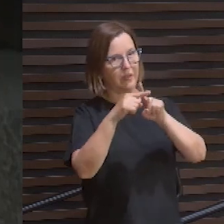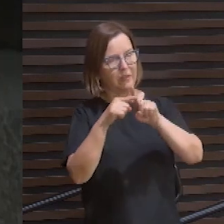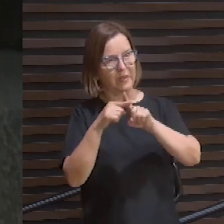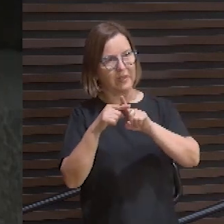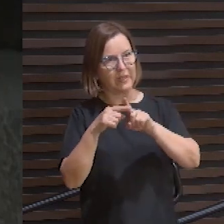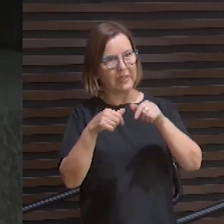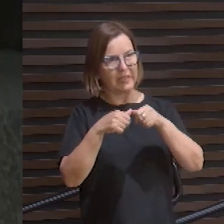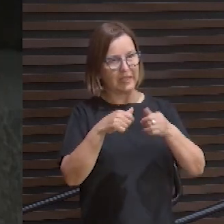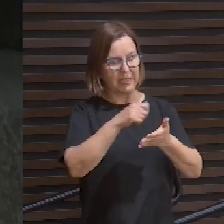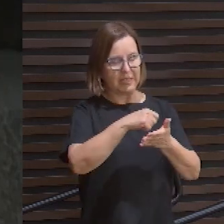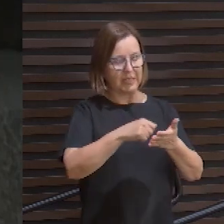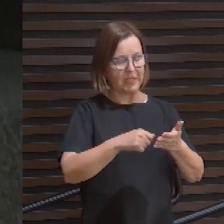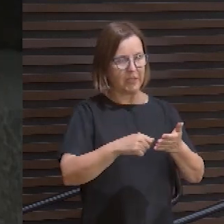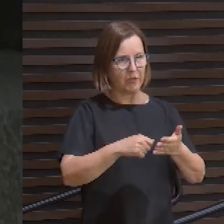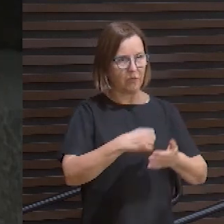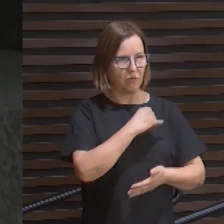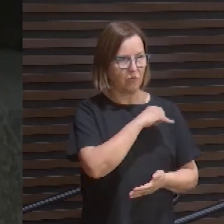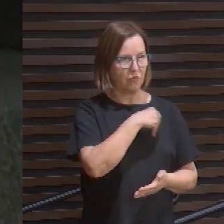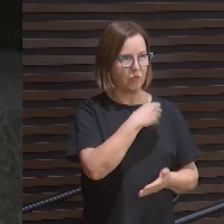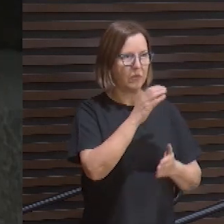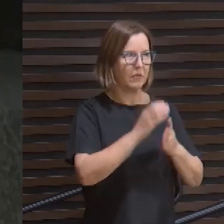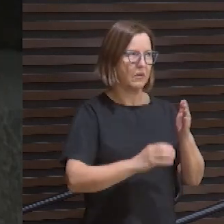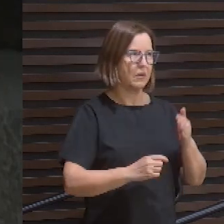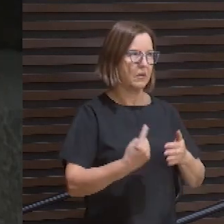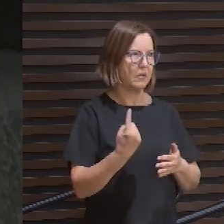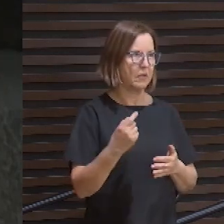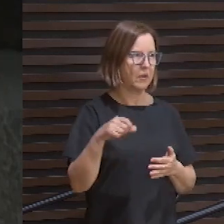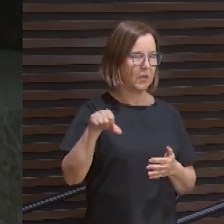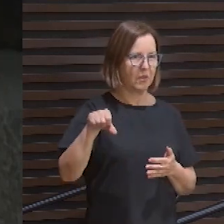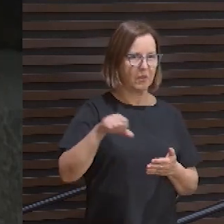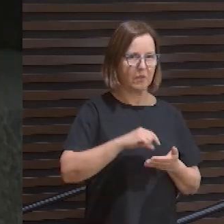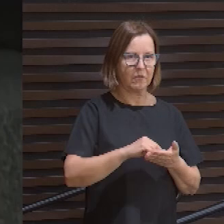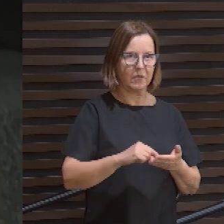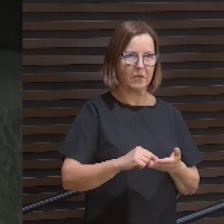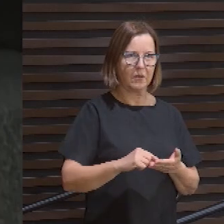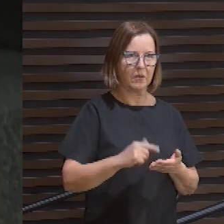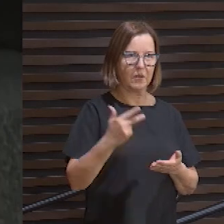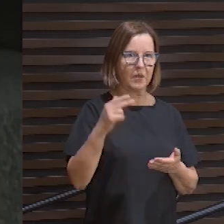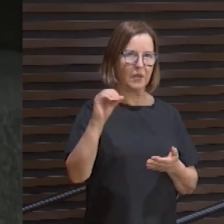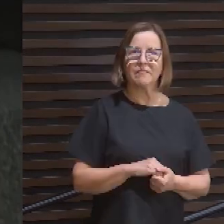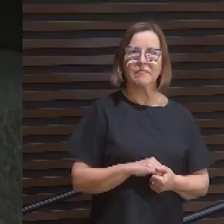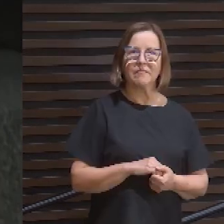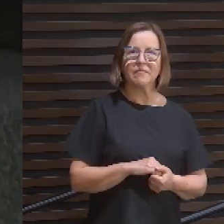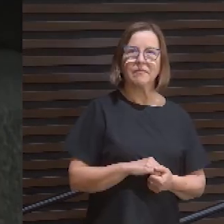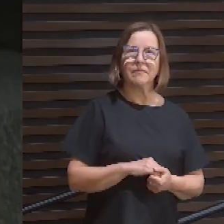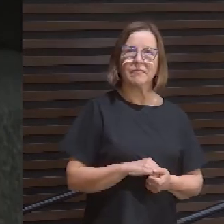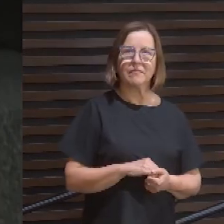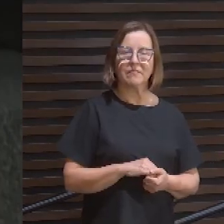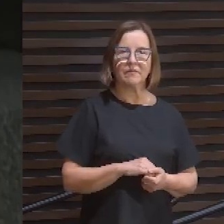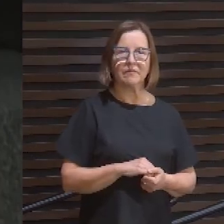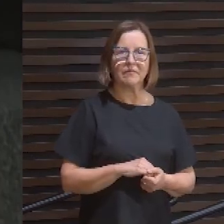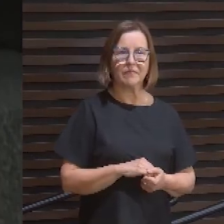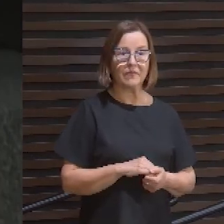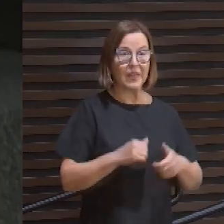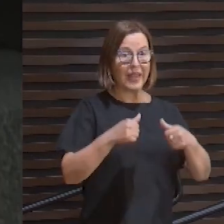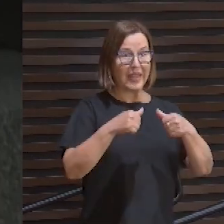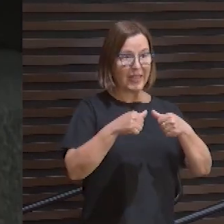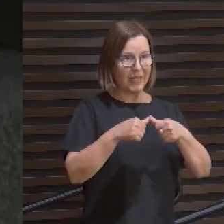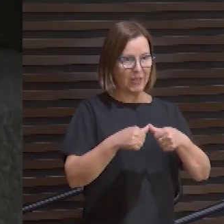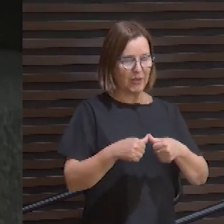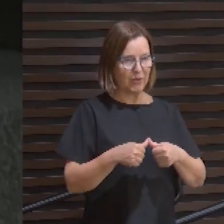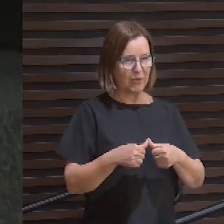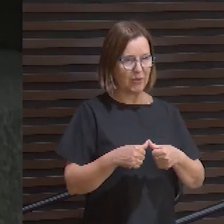registrado em João capítulo 19, versículo 30, isto aqui é